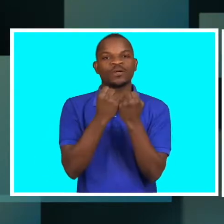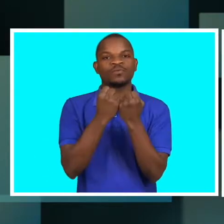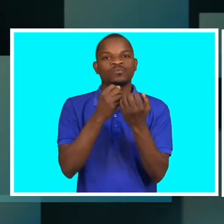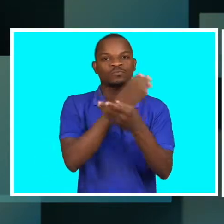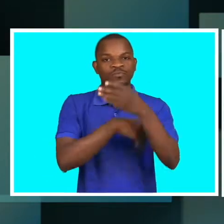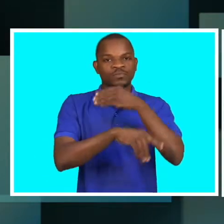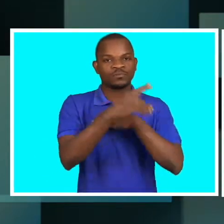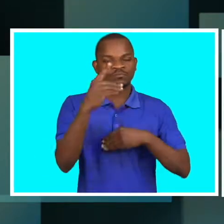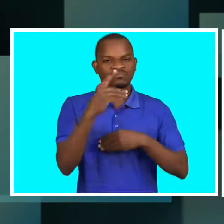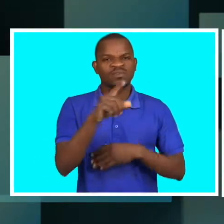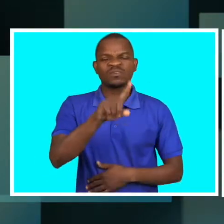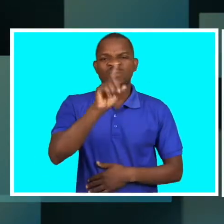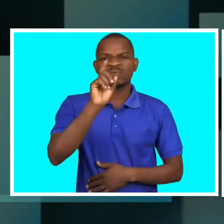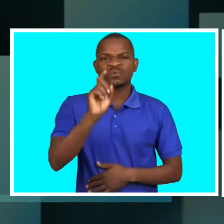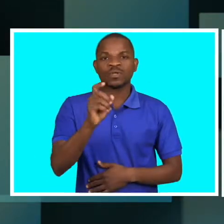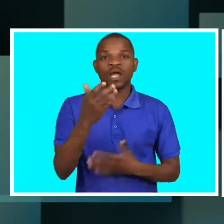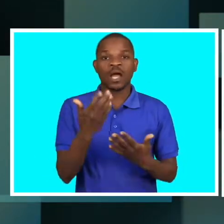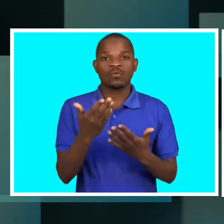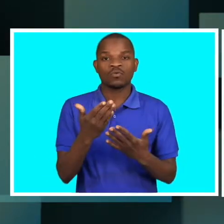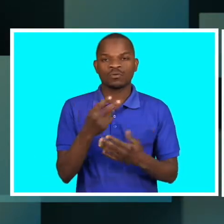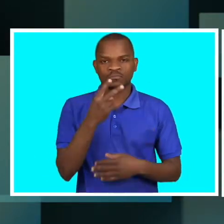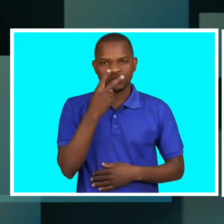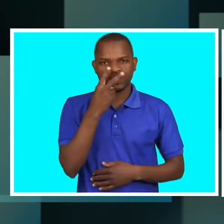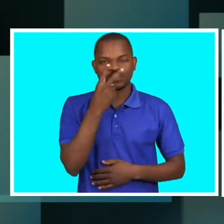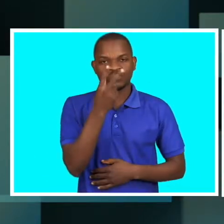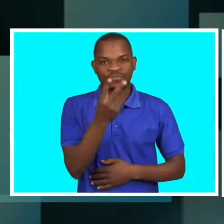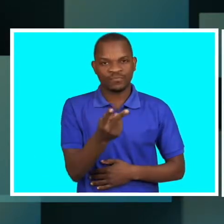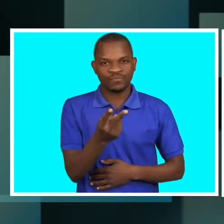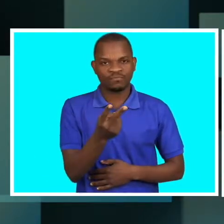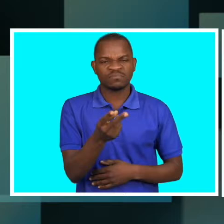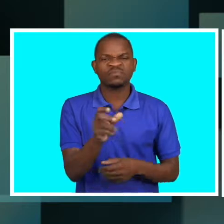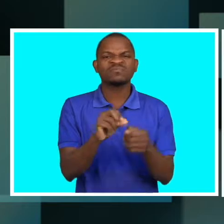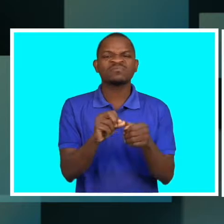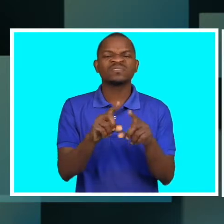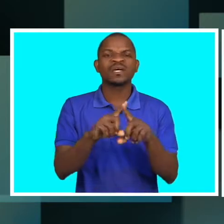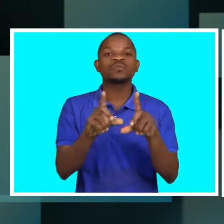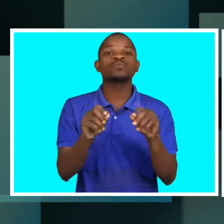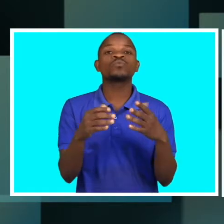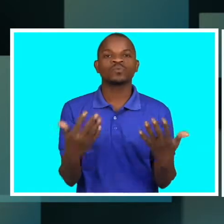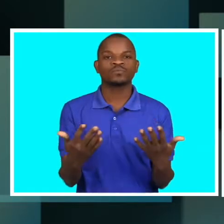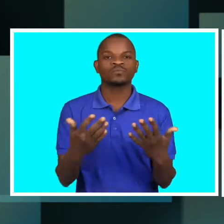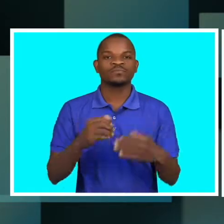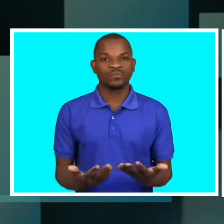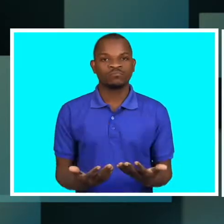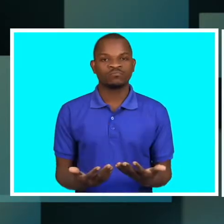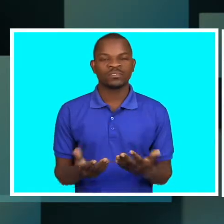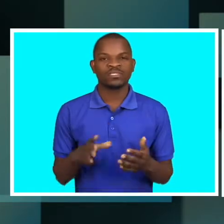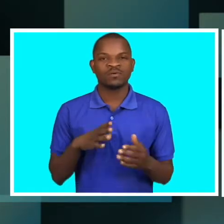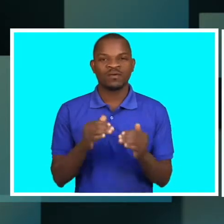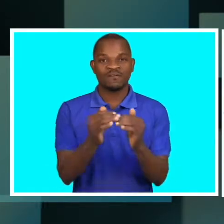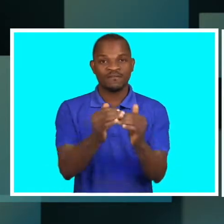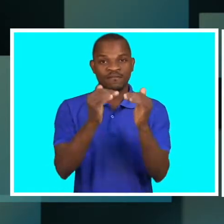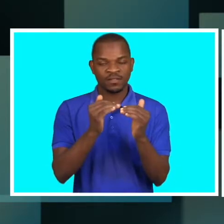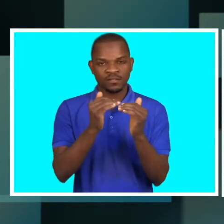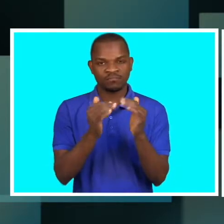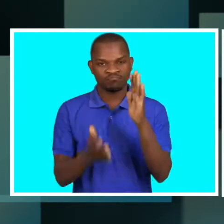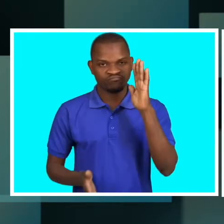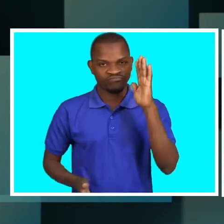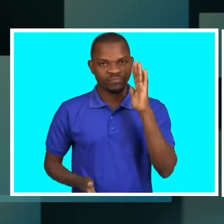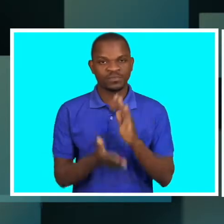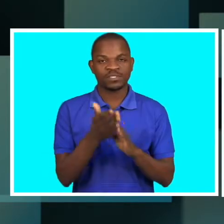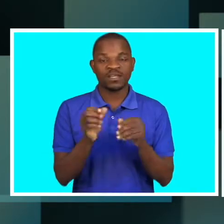da DEMO. Raul, estamos aqui nesta fase neste momento o que está a acontecer aí? Aqui estamos numa